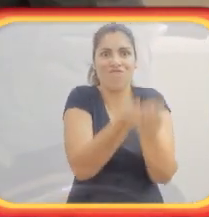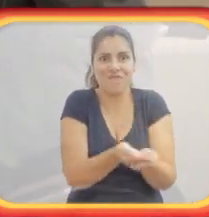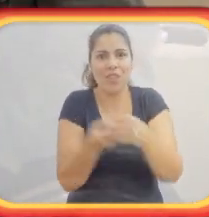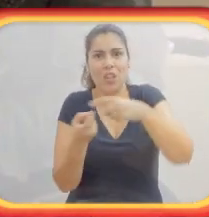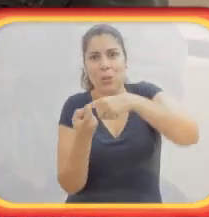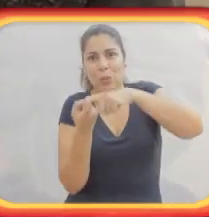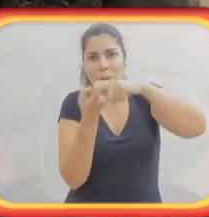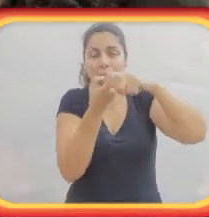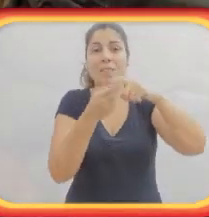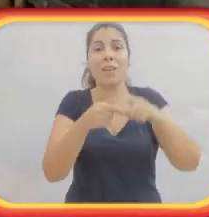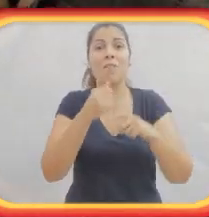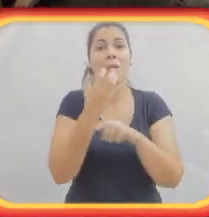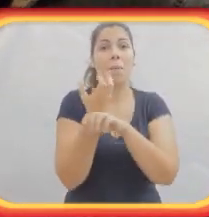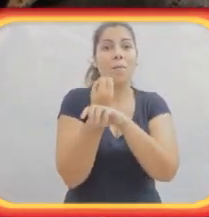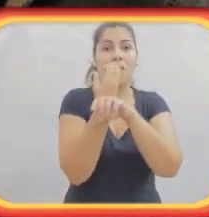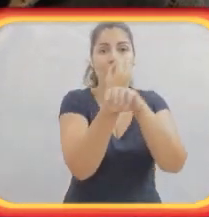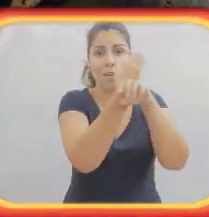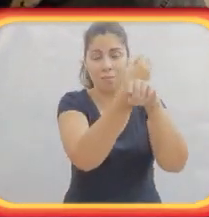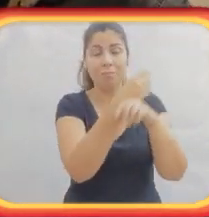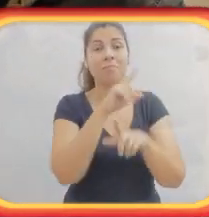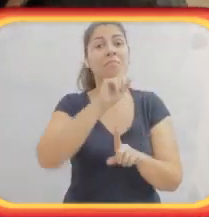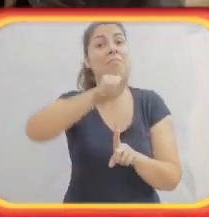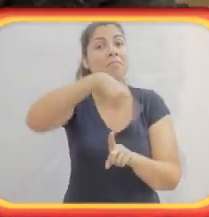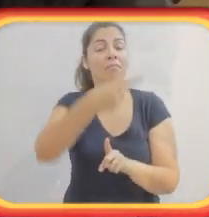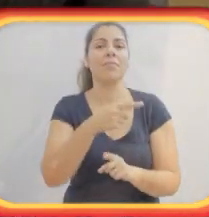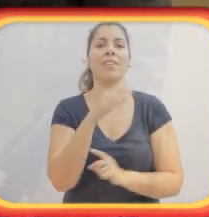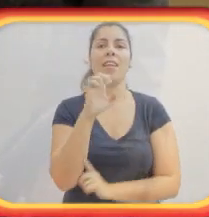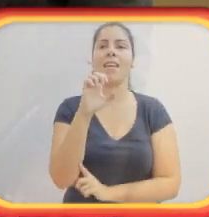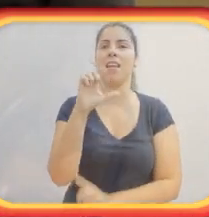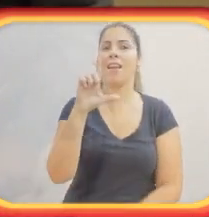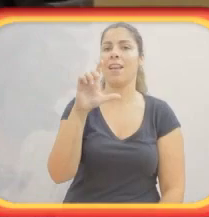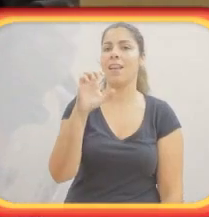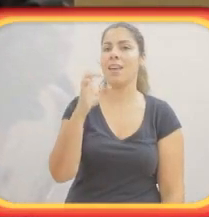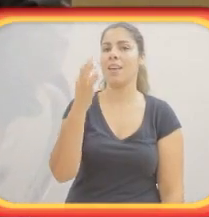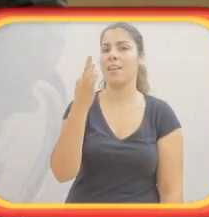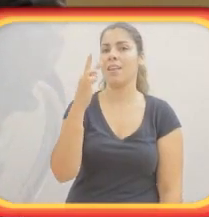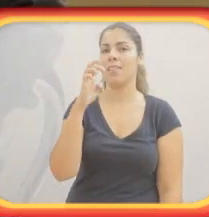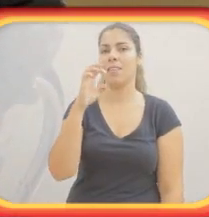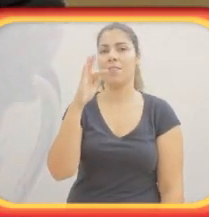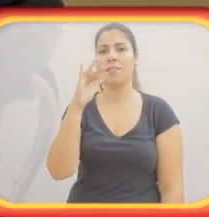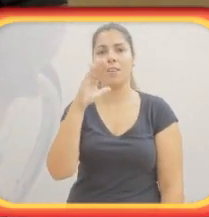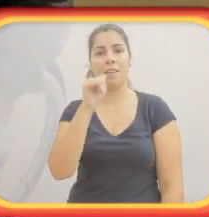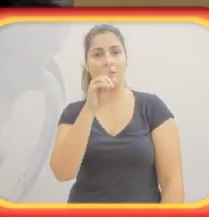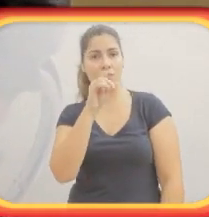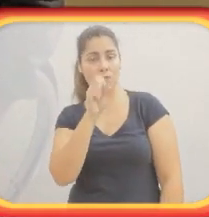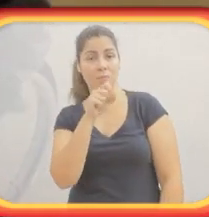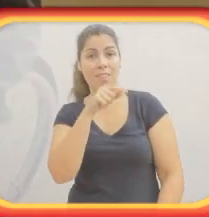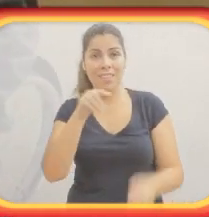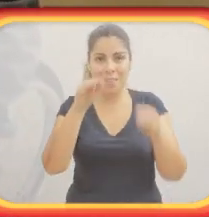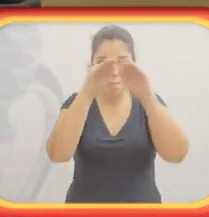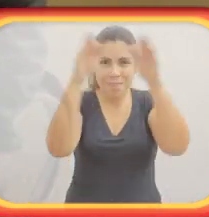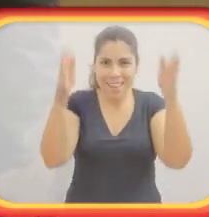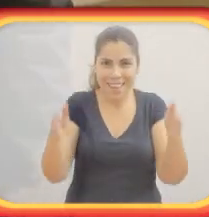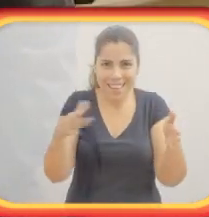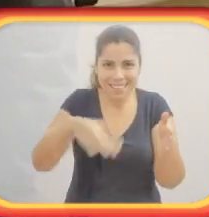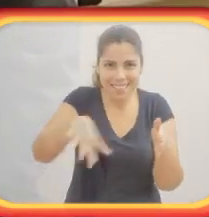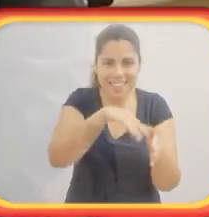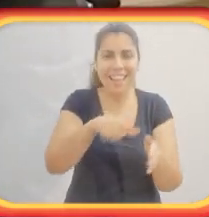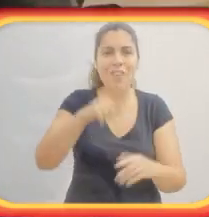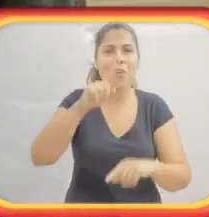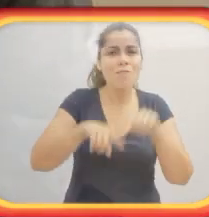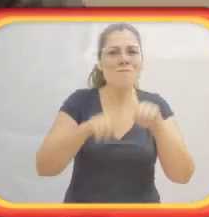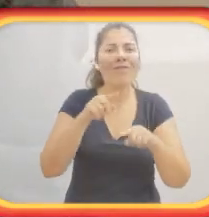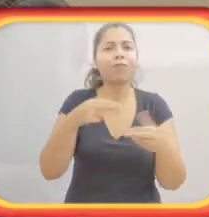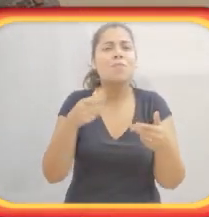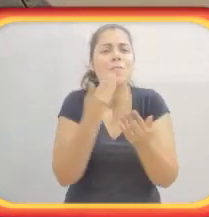se estudou a mudança do sistema de tração dos primeiros elevadores, que eram puxados por contrapeso